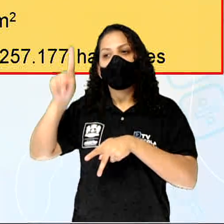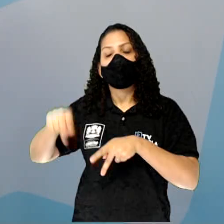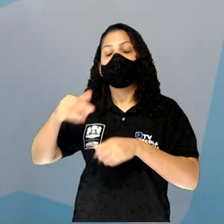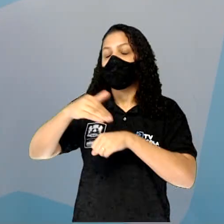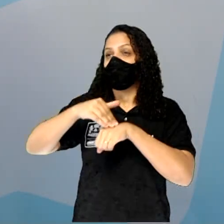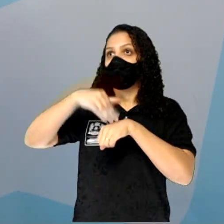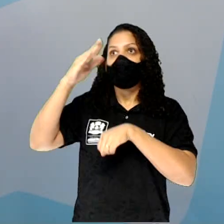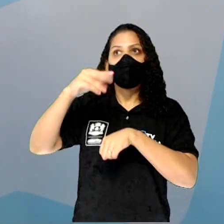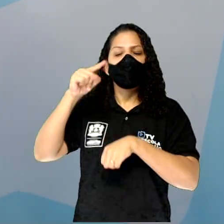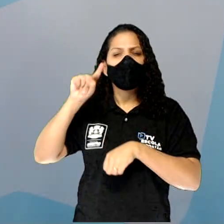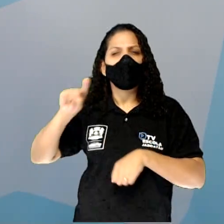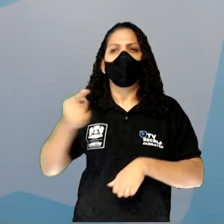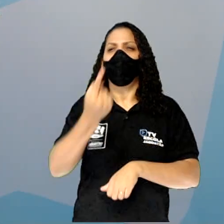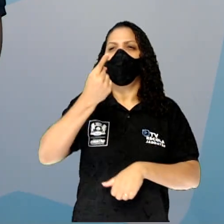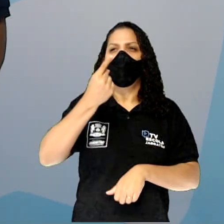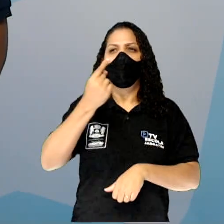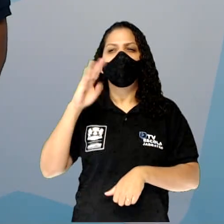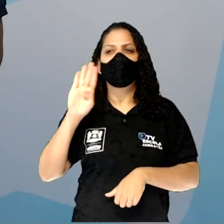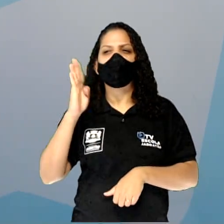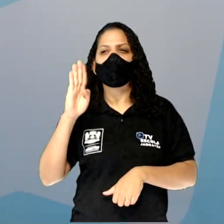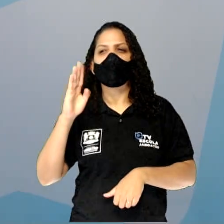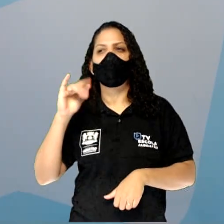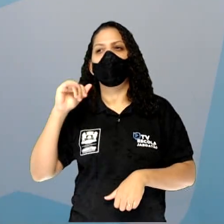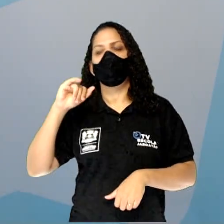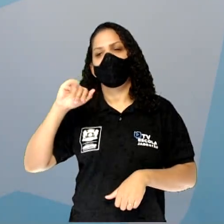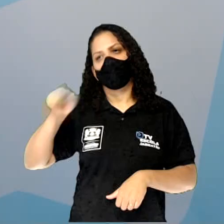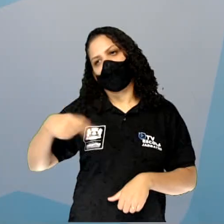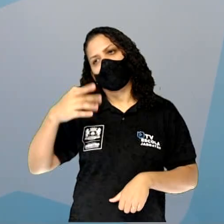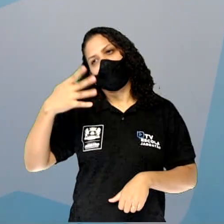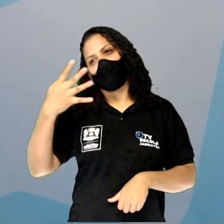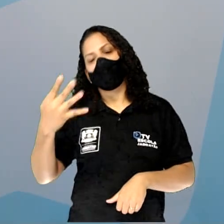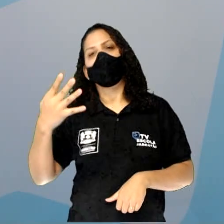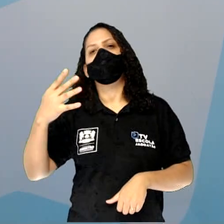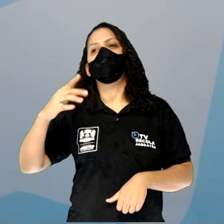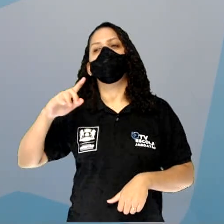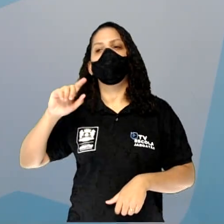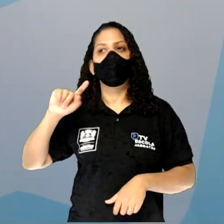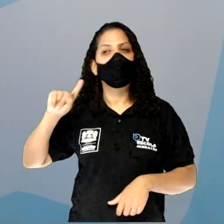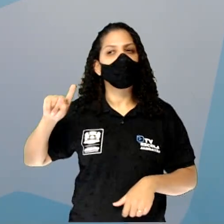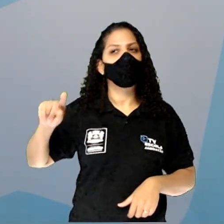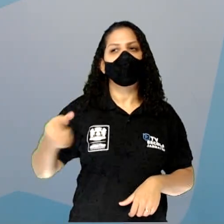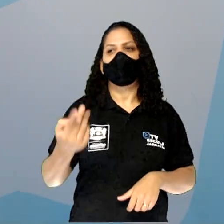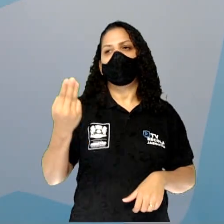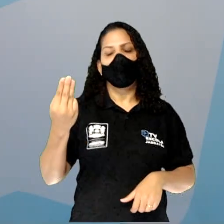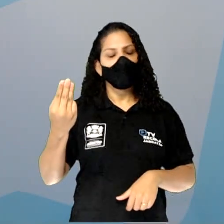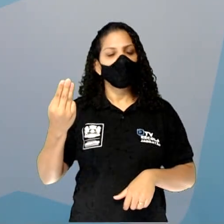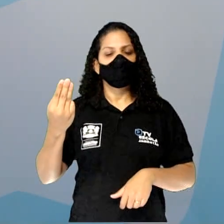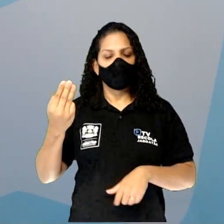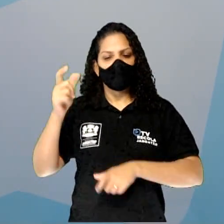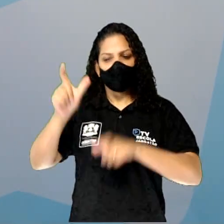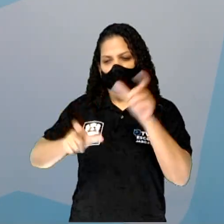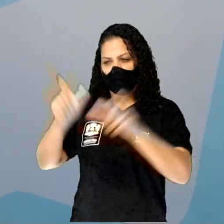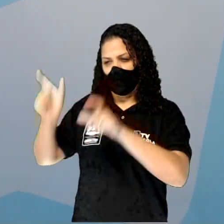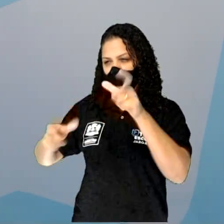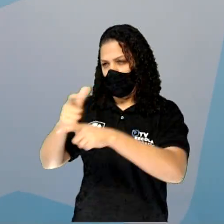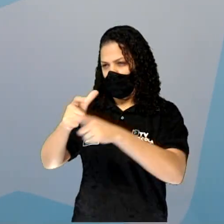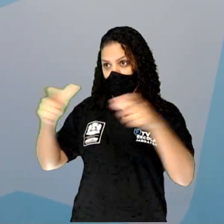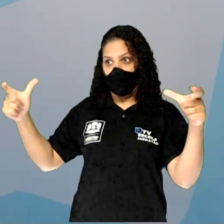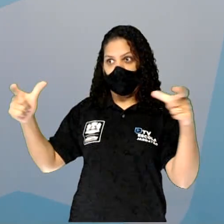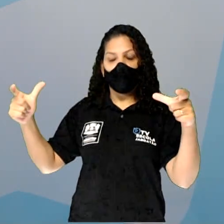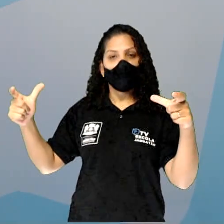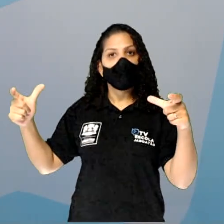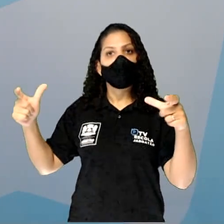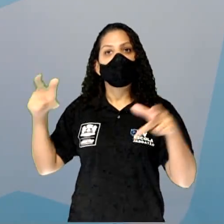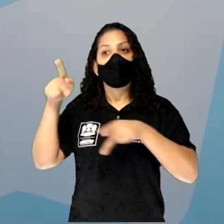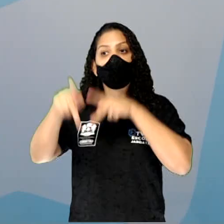1,4 milhões de população. Observe esse detalhe. A população da China,